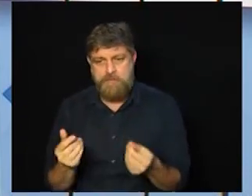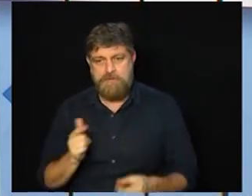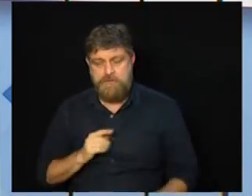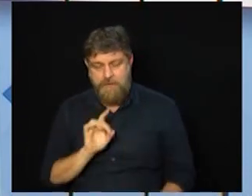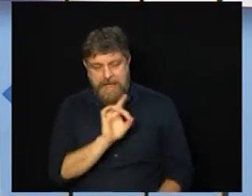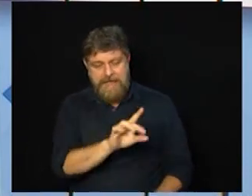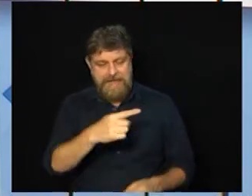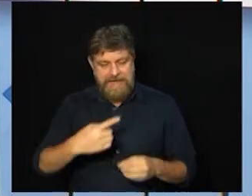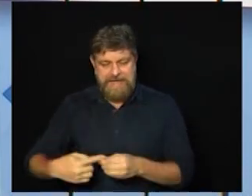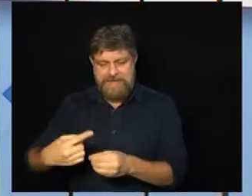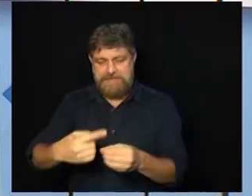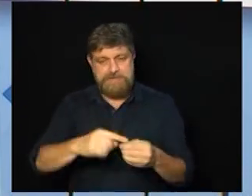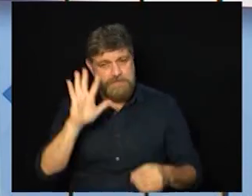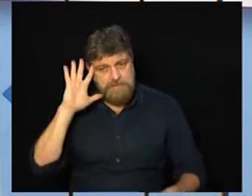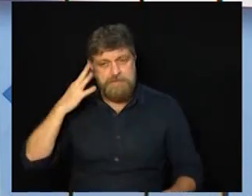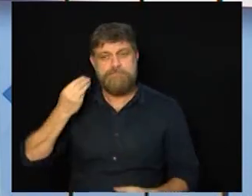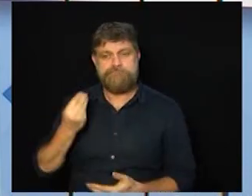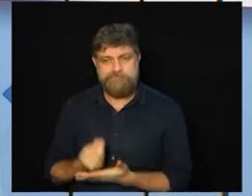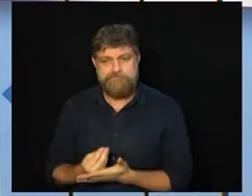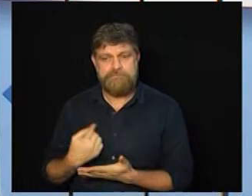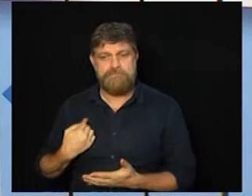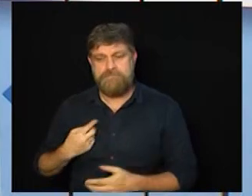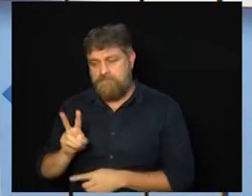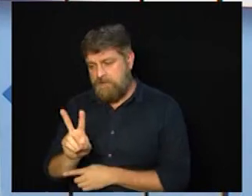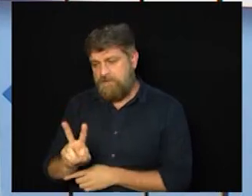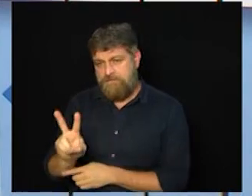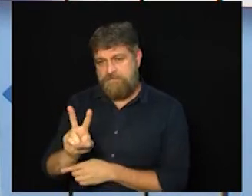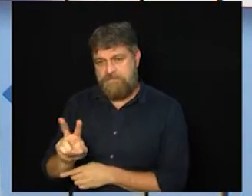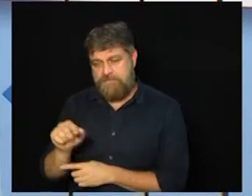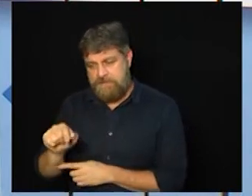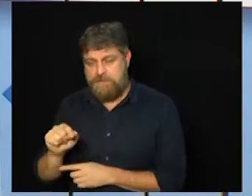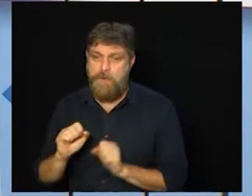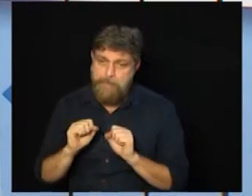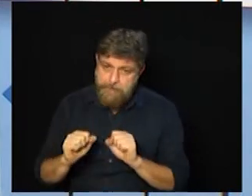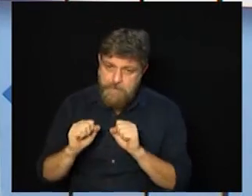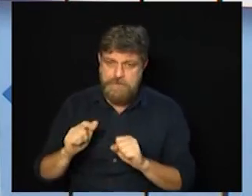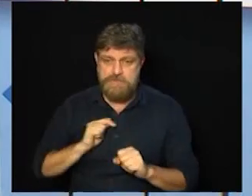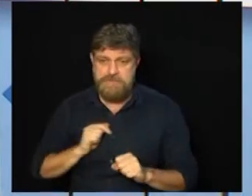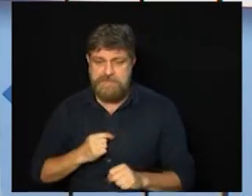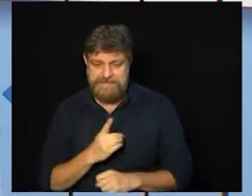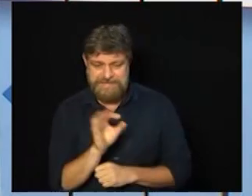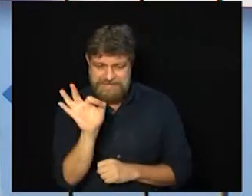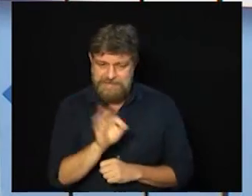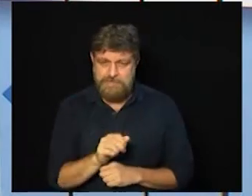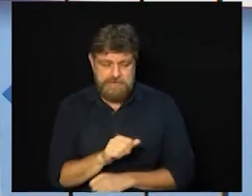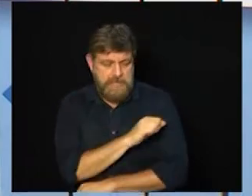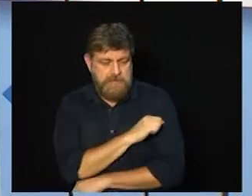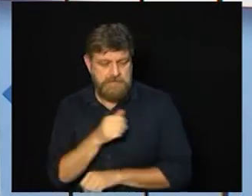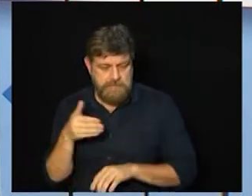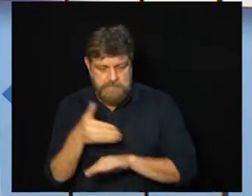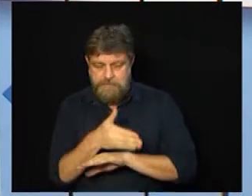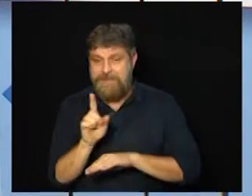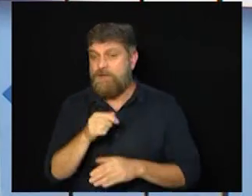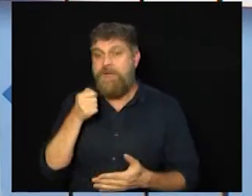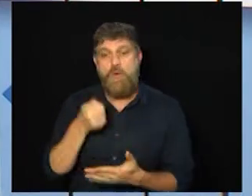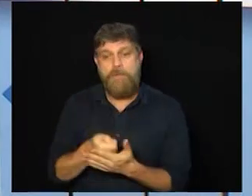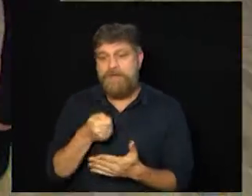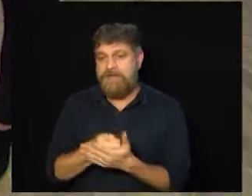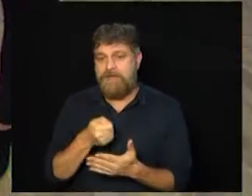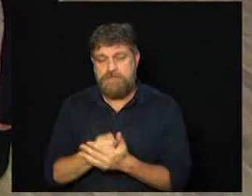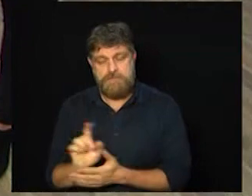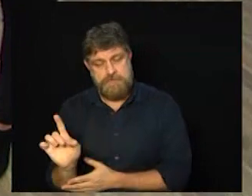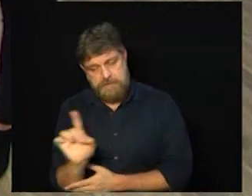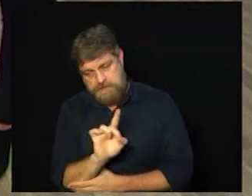cada município tá tomando a sua decisão no caso de Valinhos então possibilidade de sempre por cento mas não obrigatoriedade